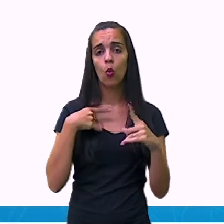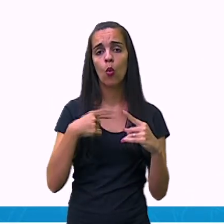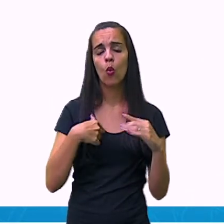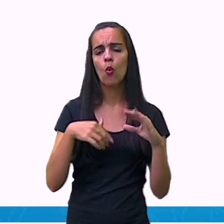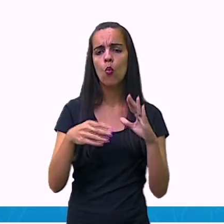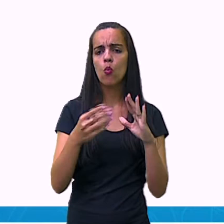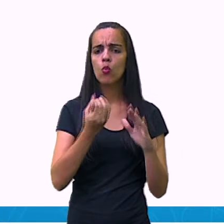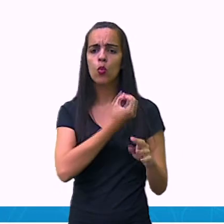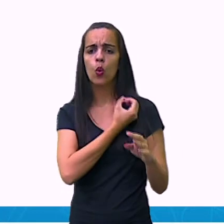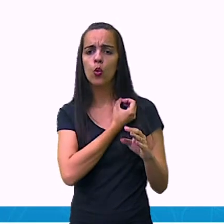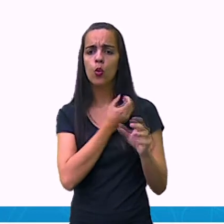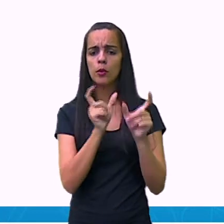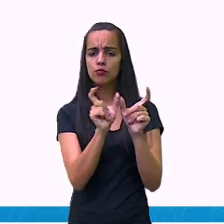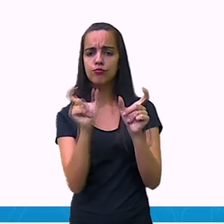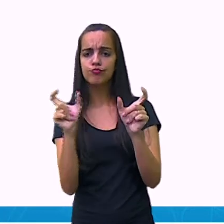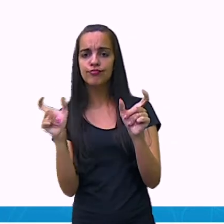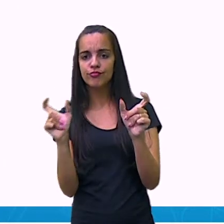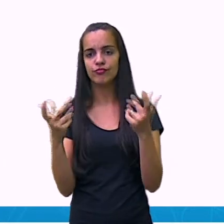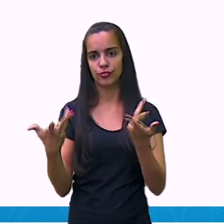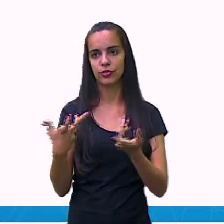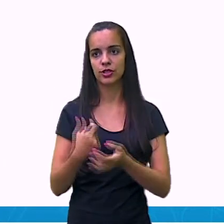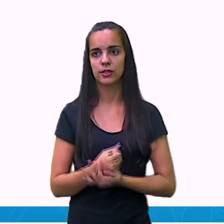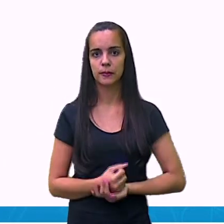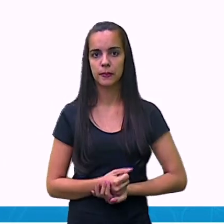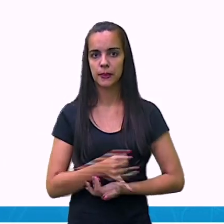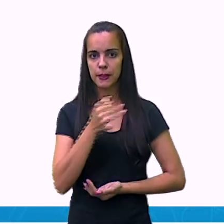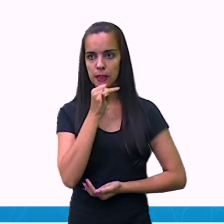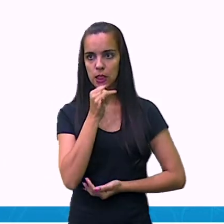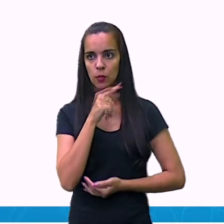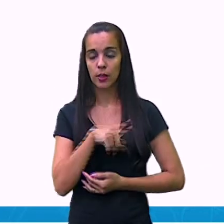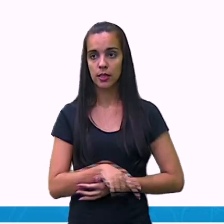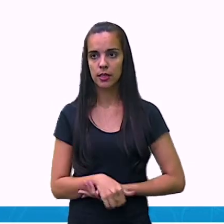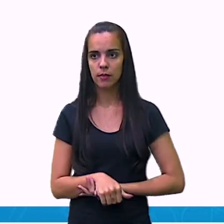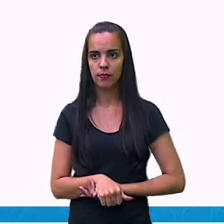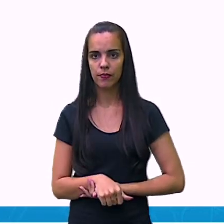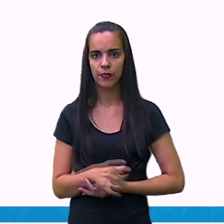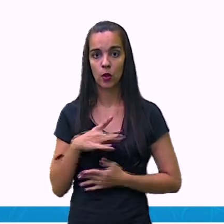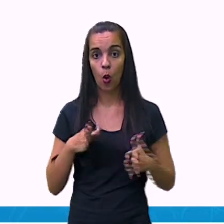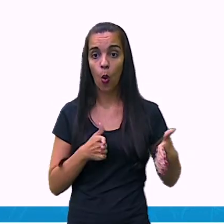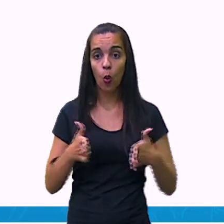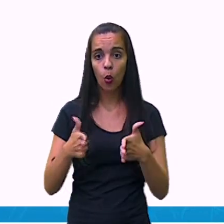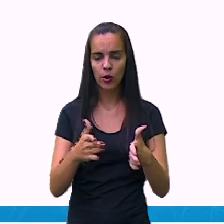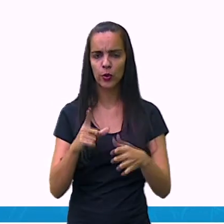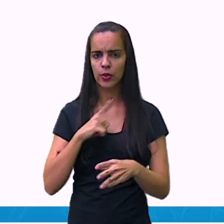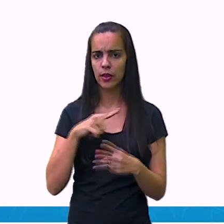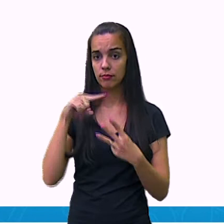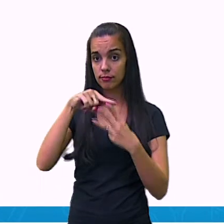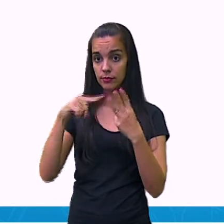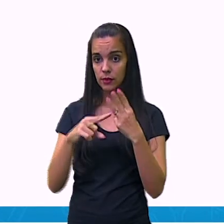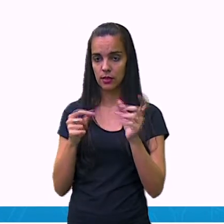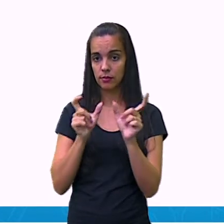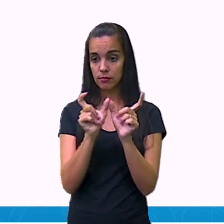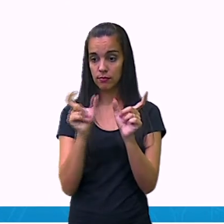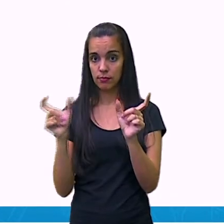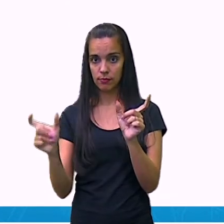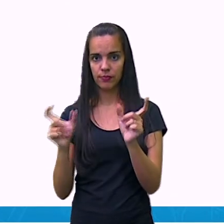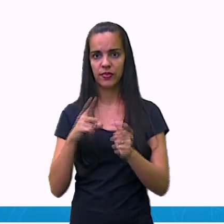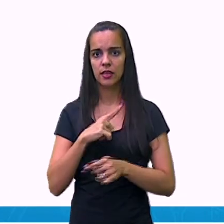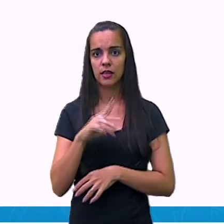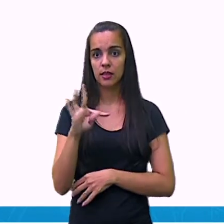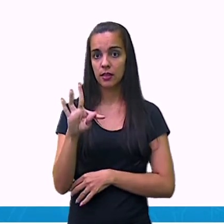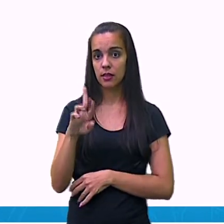sílabas da palavra, ela tem uma classificação. No caso de corredor, que são 3 sílabas, nós temos